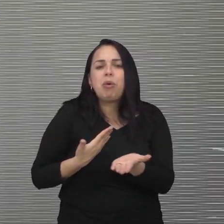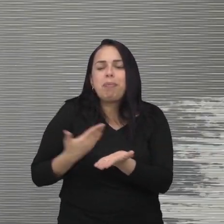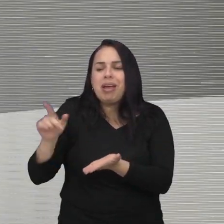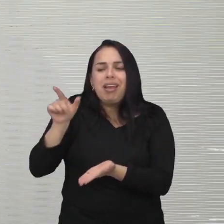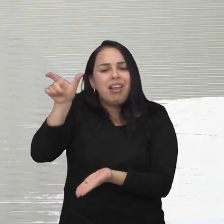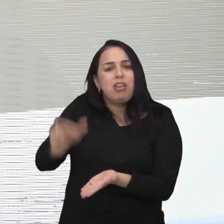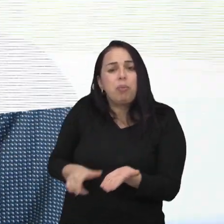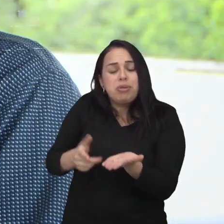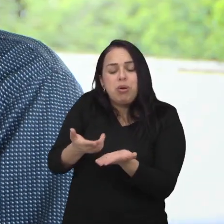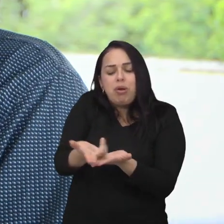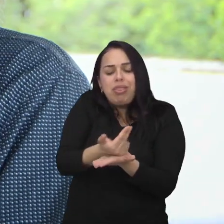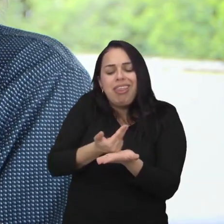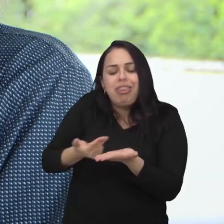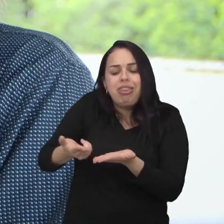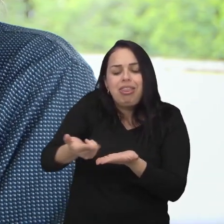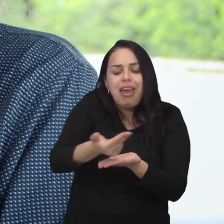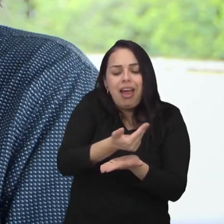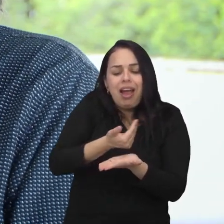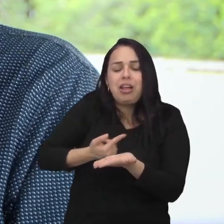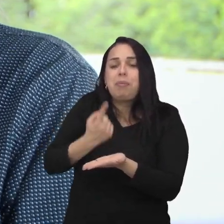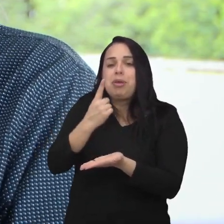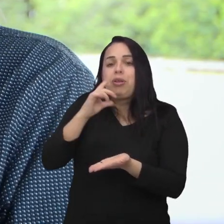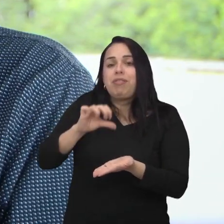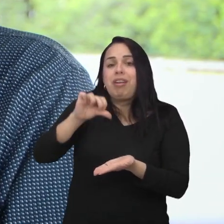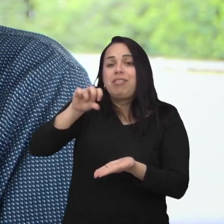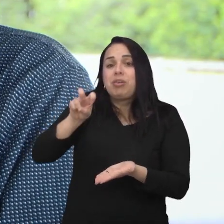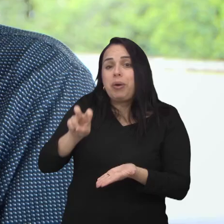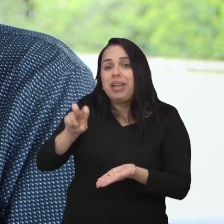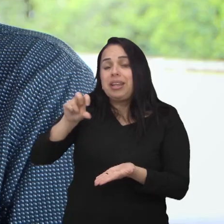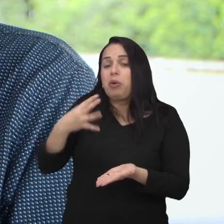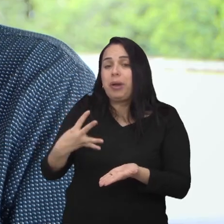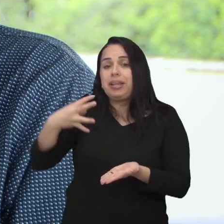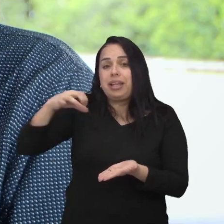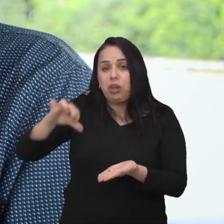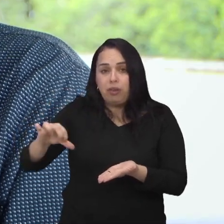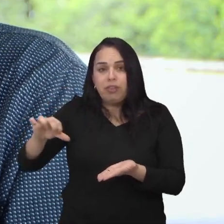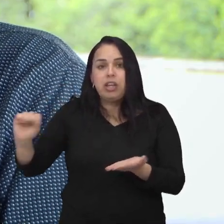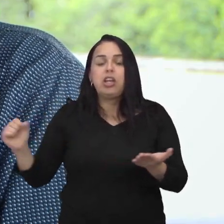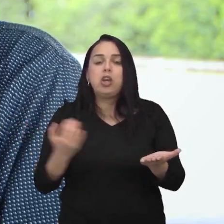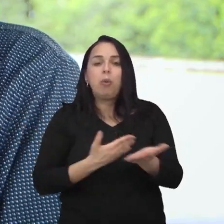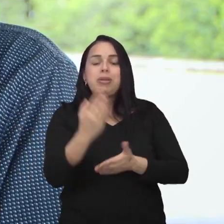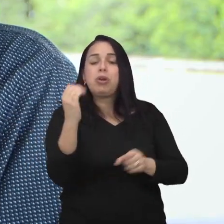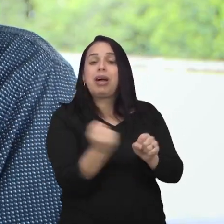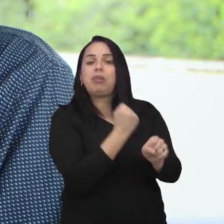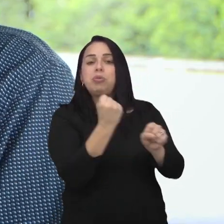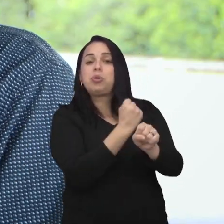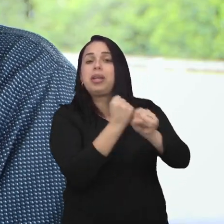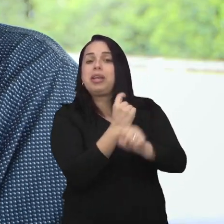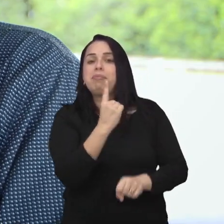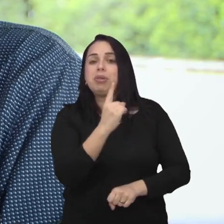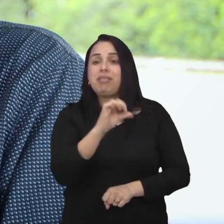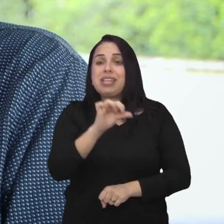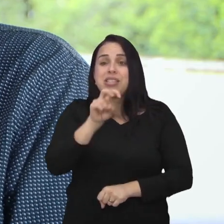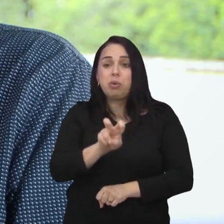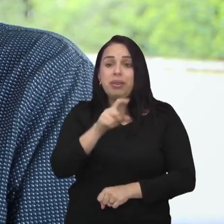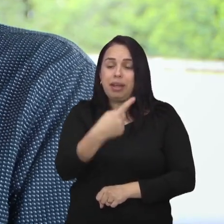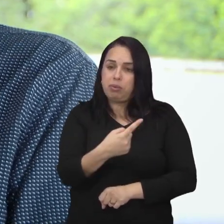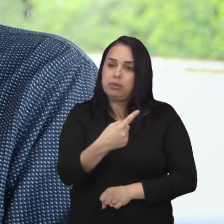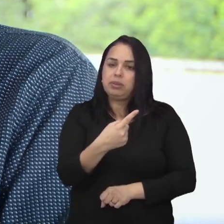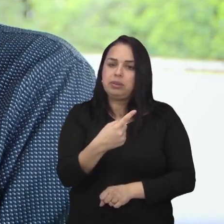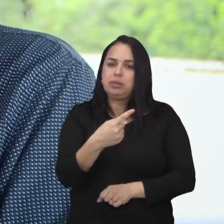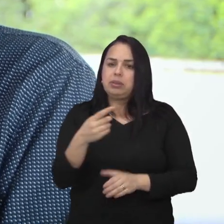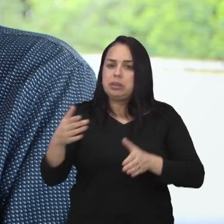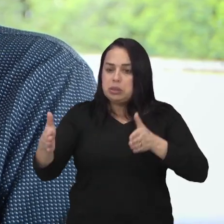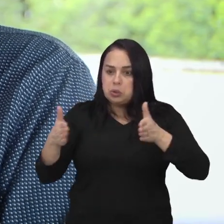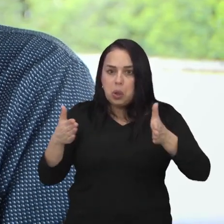em 49. E ela fica pronto o projeto em 51 e ela é construída a partir daí. Então dá